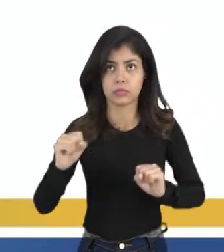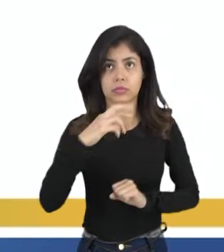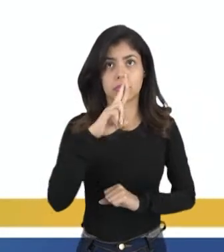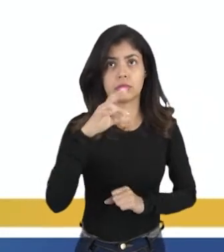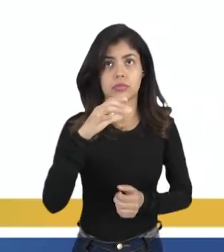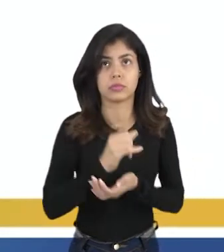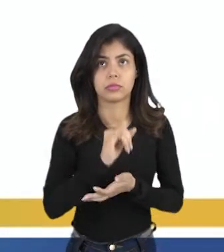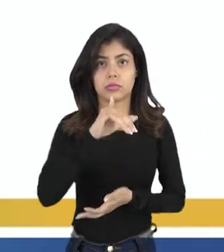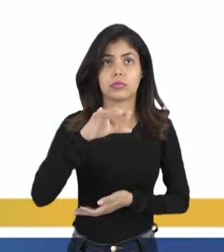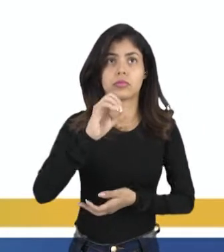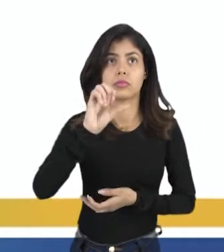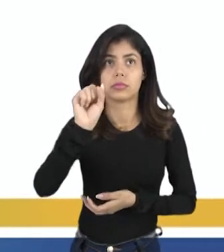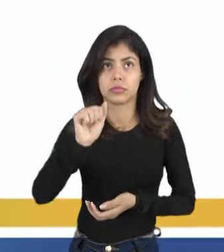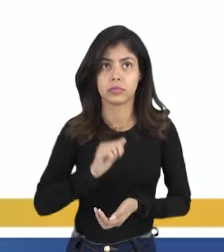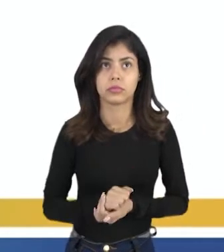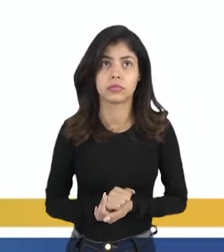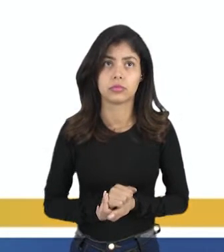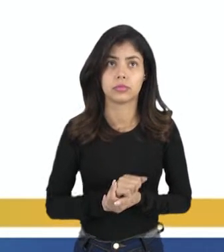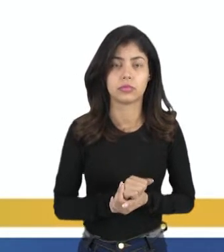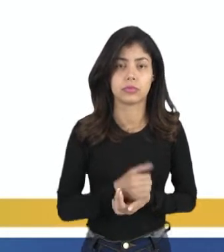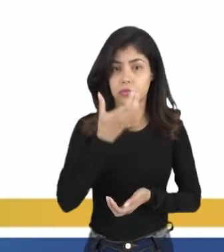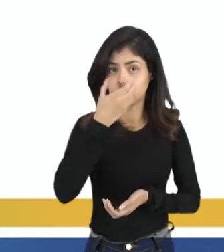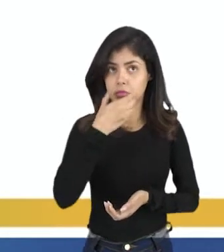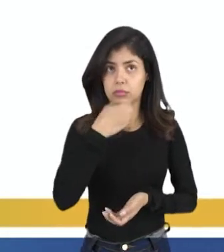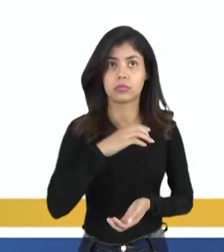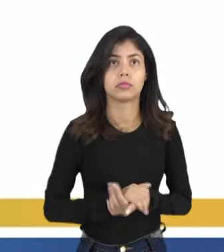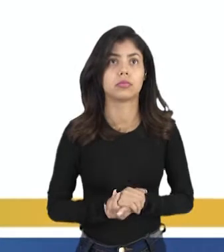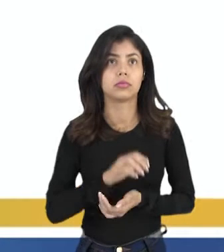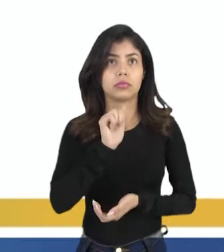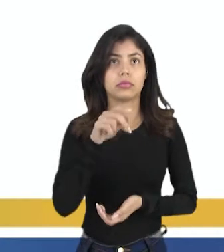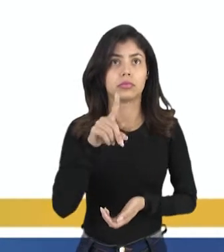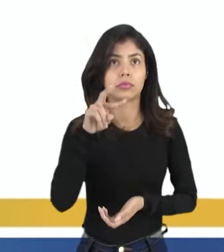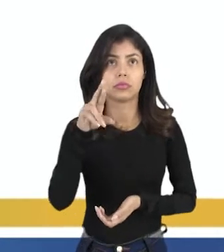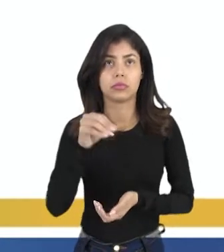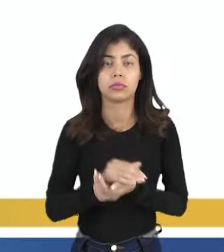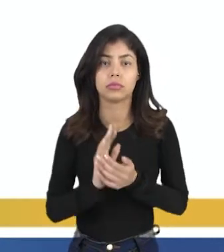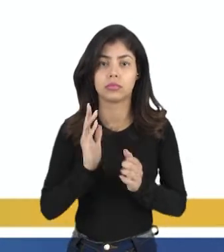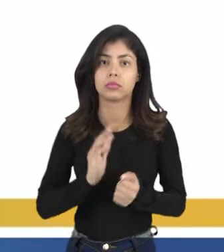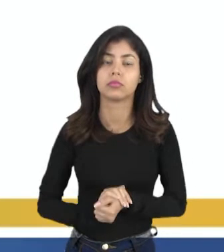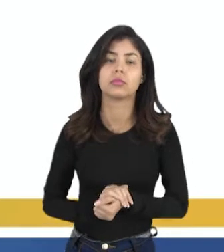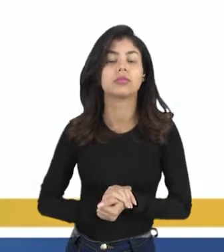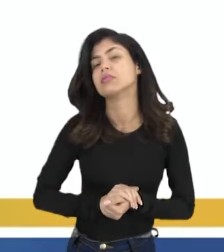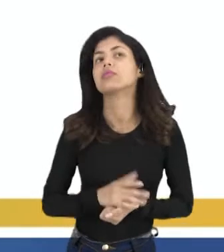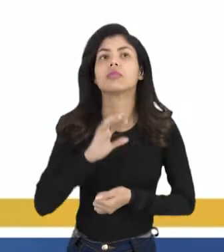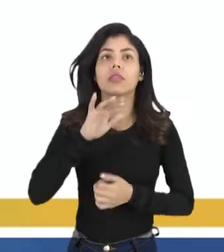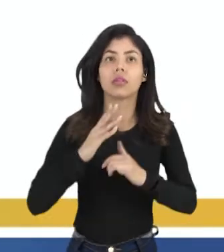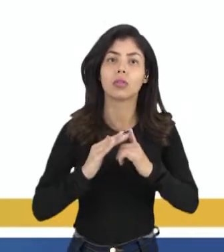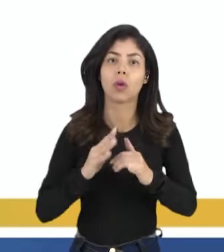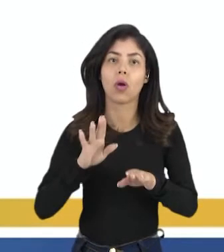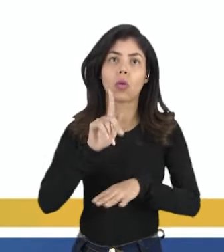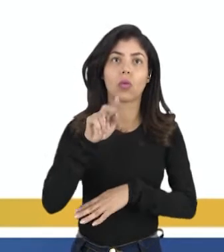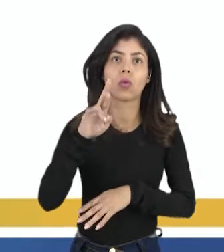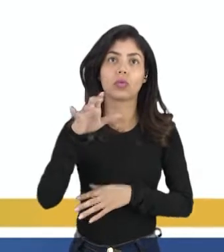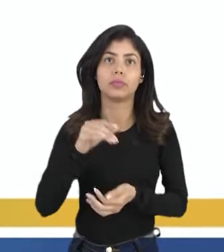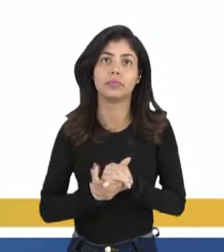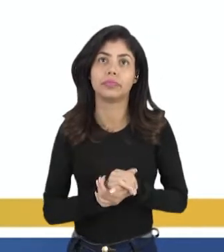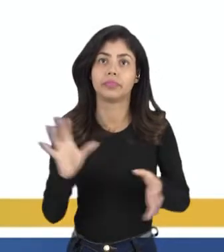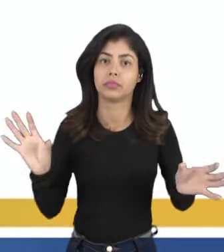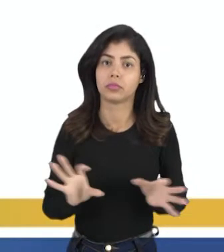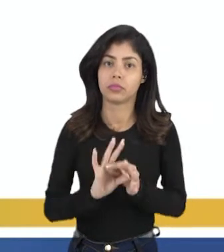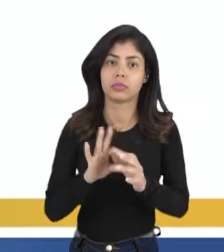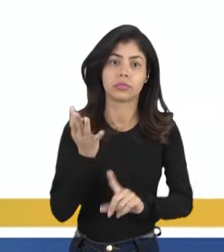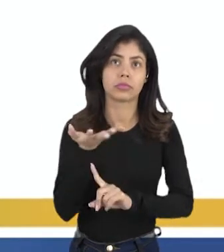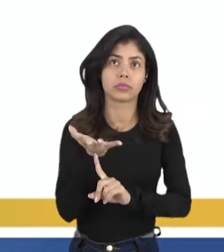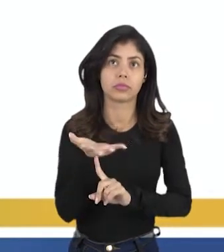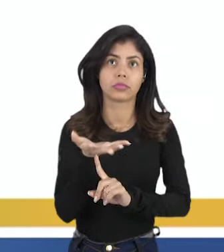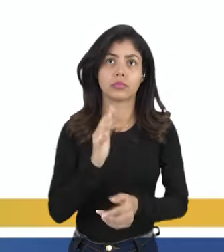os sistemas operacionais iOS, Apple ou Android, Google. Ao ser conectado à rede Wi-Fi de